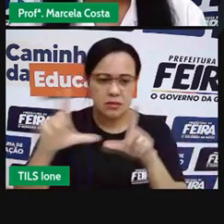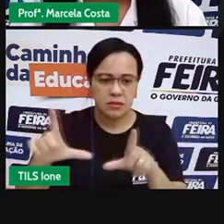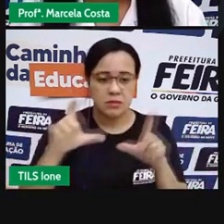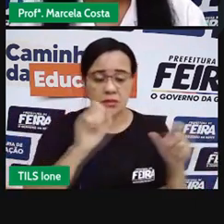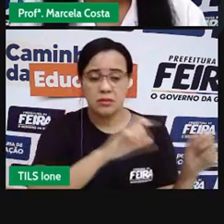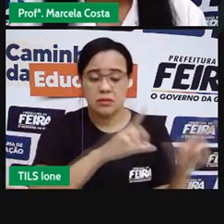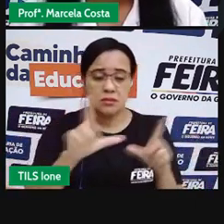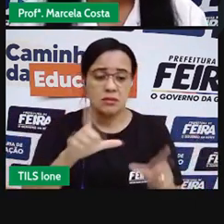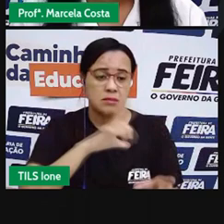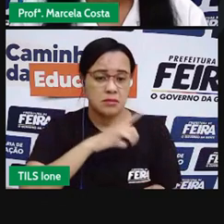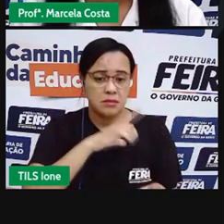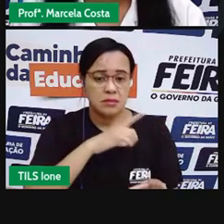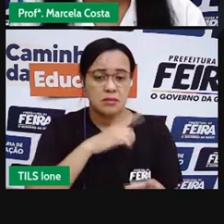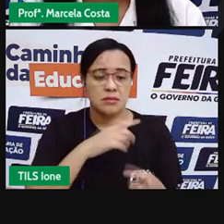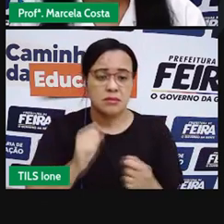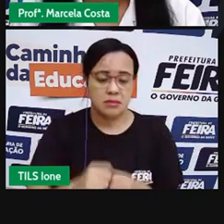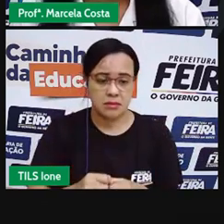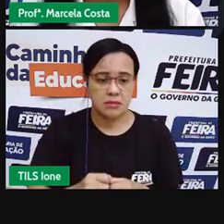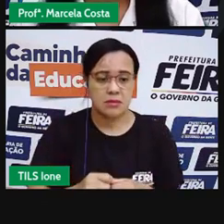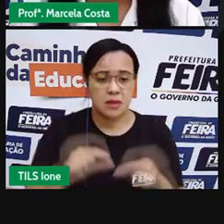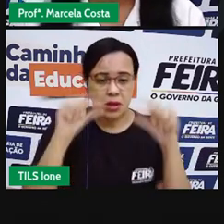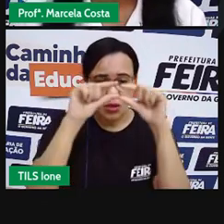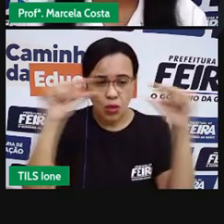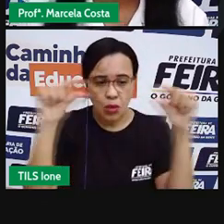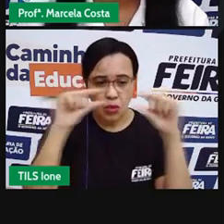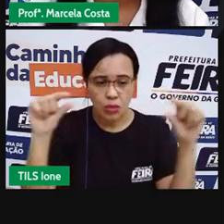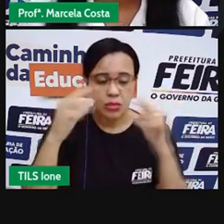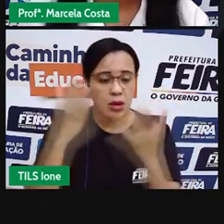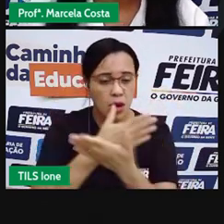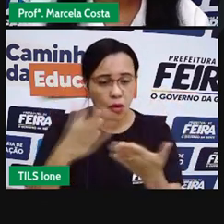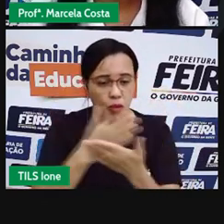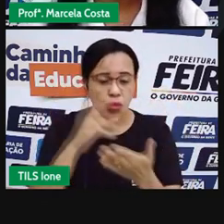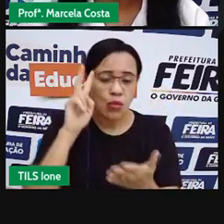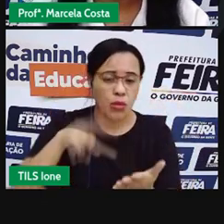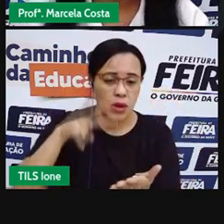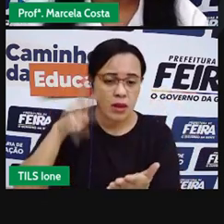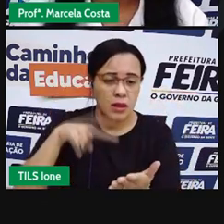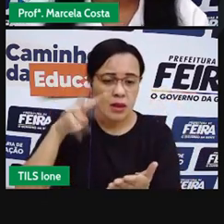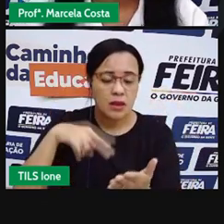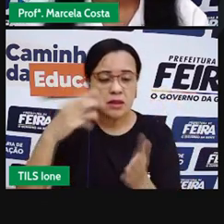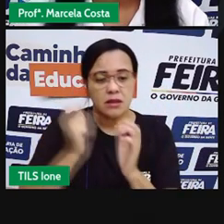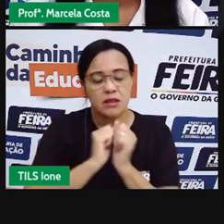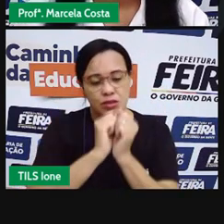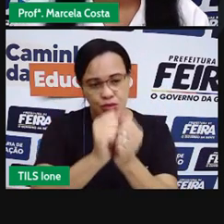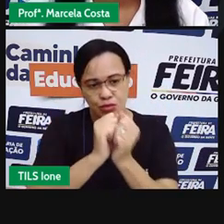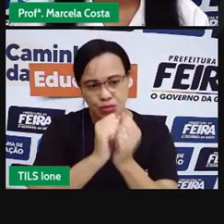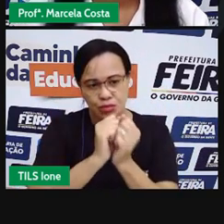Eu separei alguns trechos dessa reportagem para a gente fazer a leitura juntos.